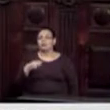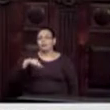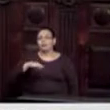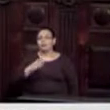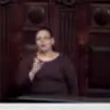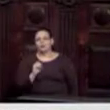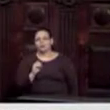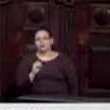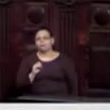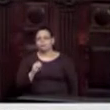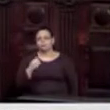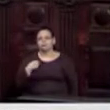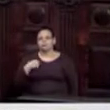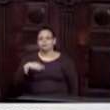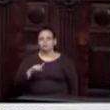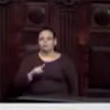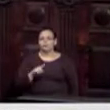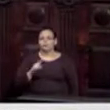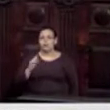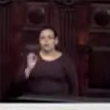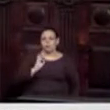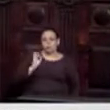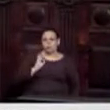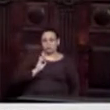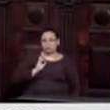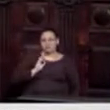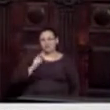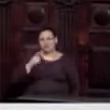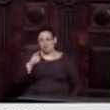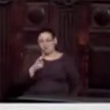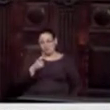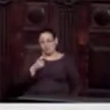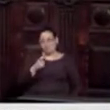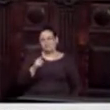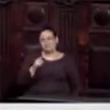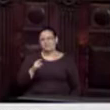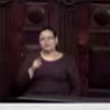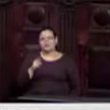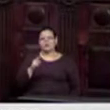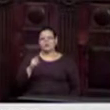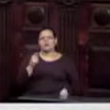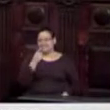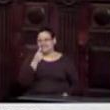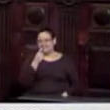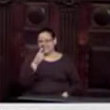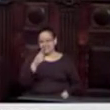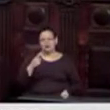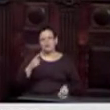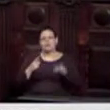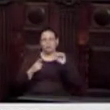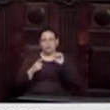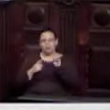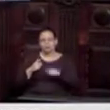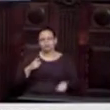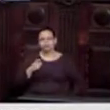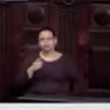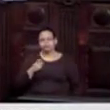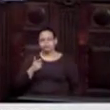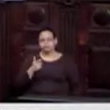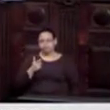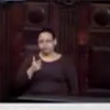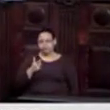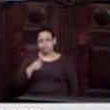redes sociais mostraram um policial apontando e jogando bomba de gás lacrimogêneo dentro